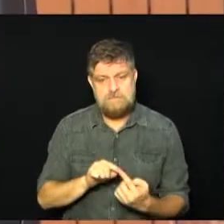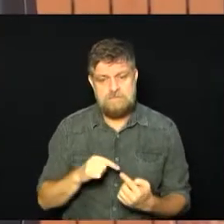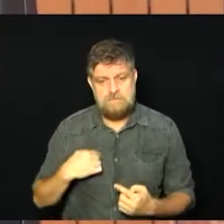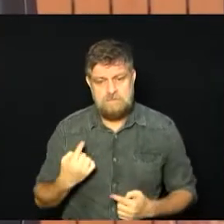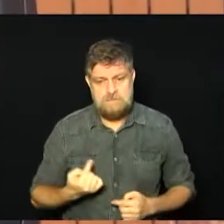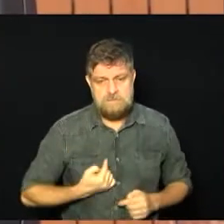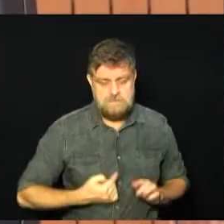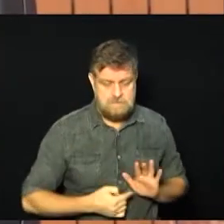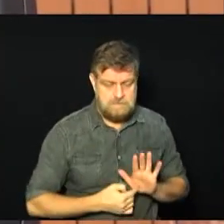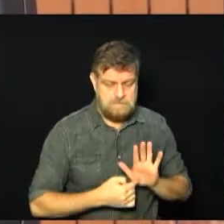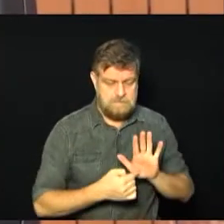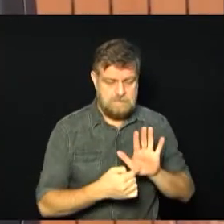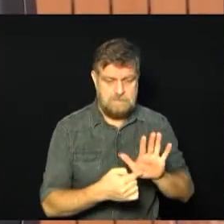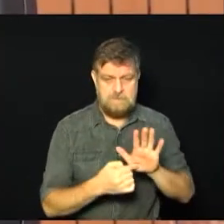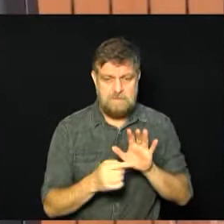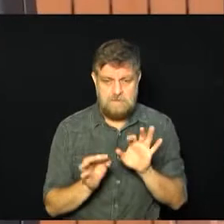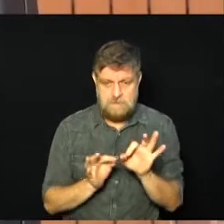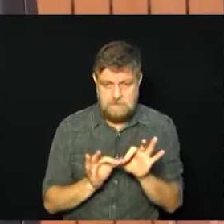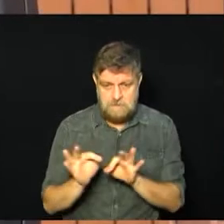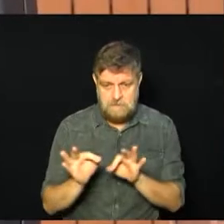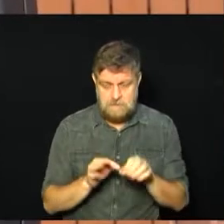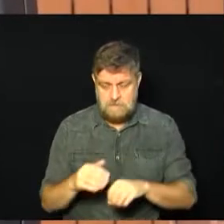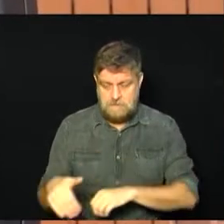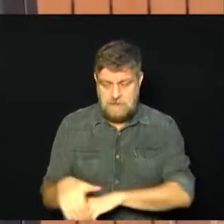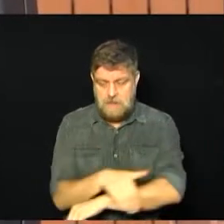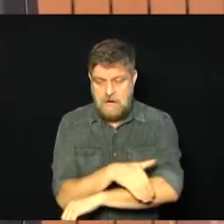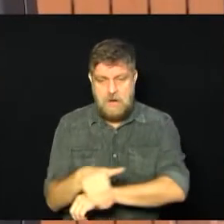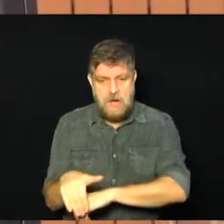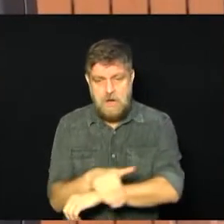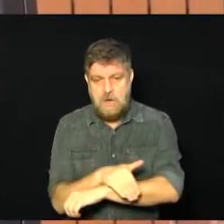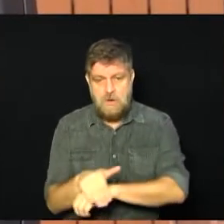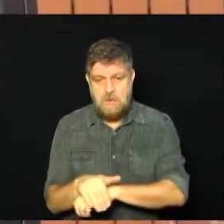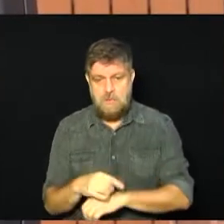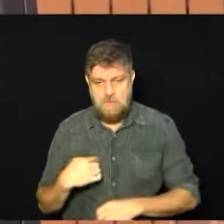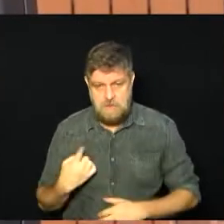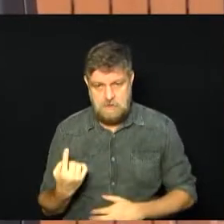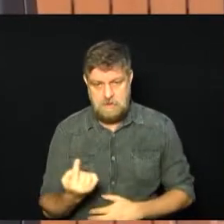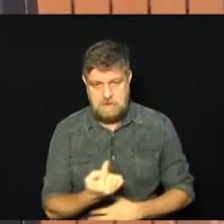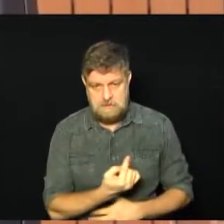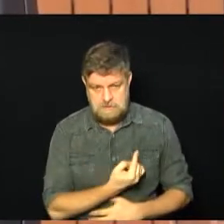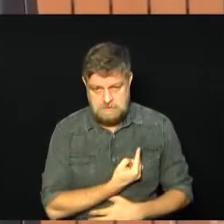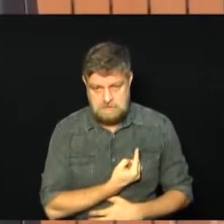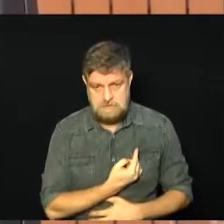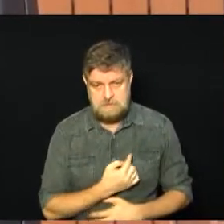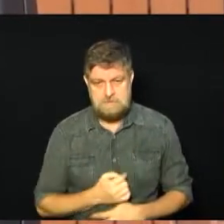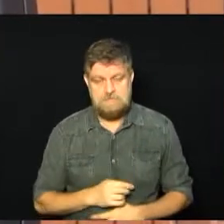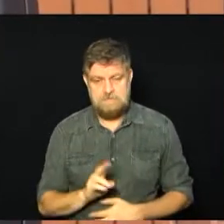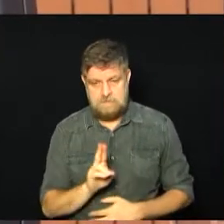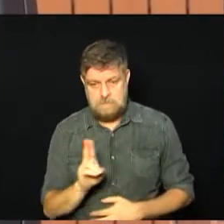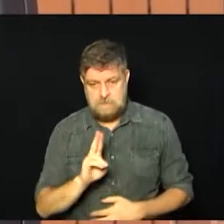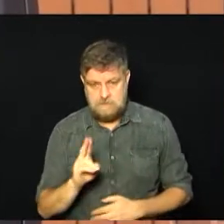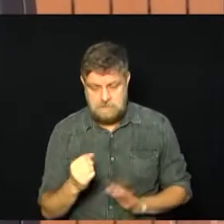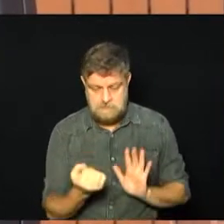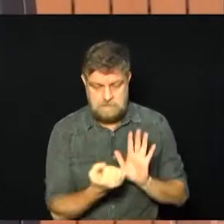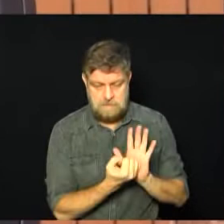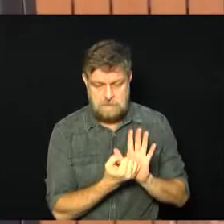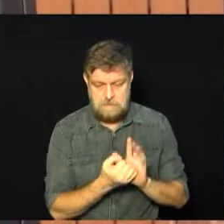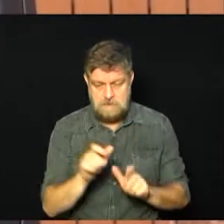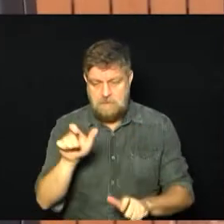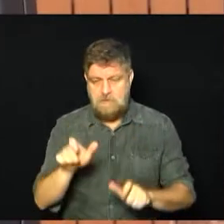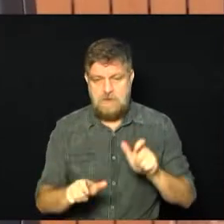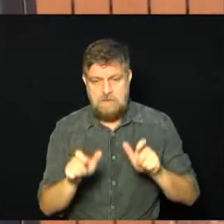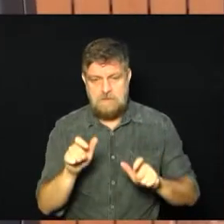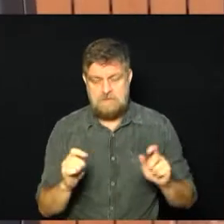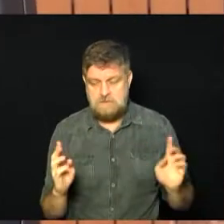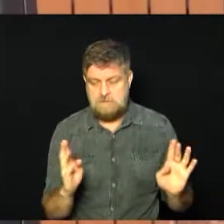apresentar o nosso grande projeto, que é a Rua da Gente. Por isso que a gente deu esse nome, justamente porque são as pessoas que utilizam